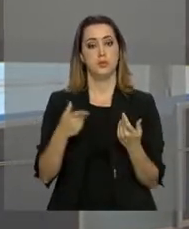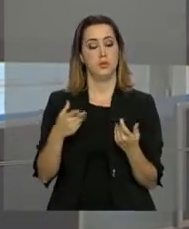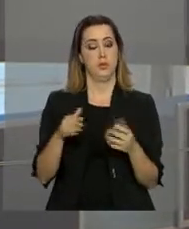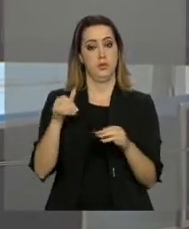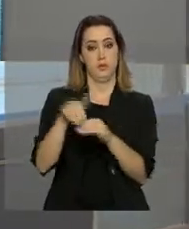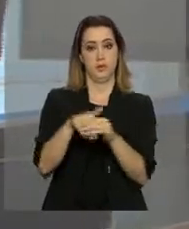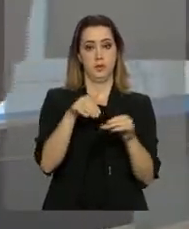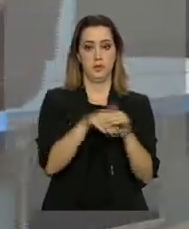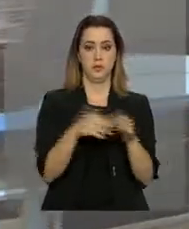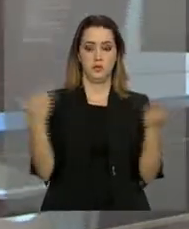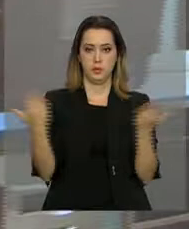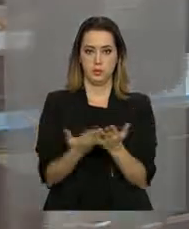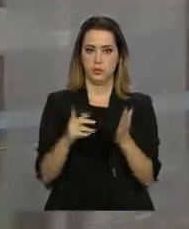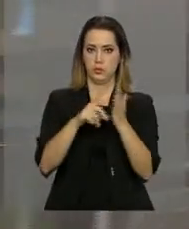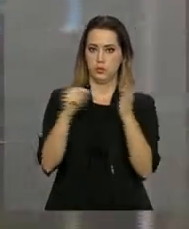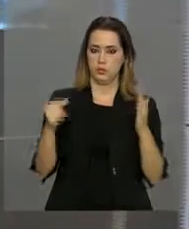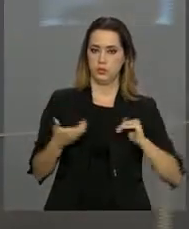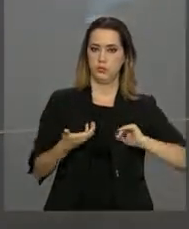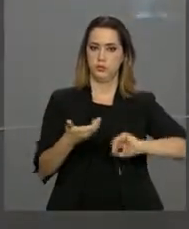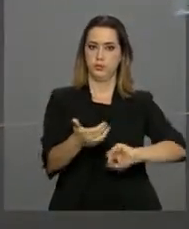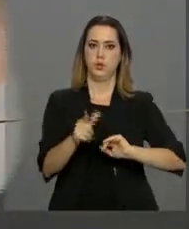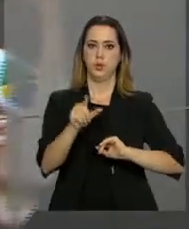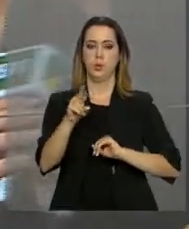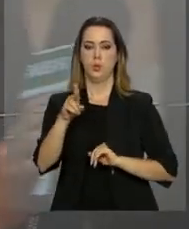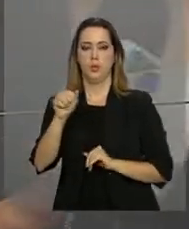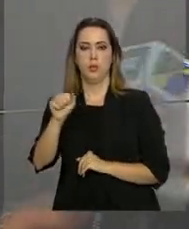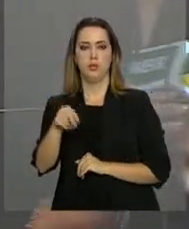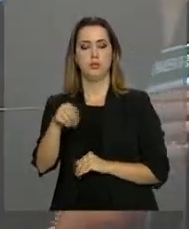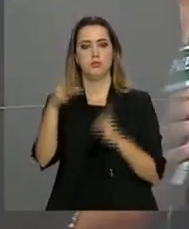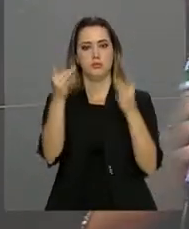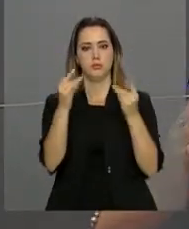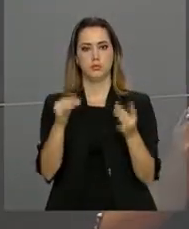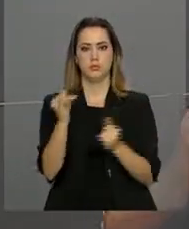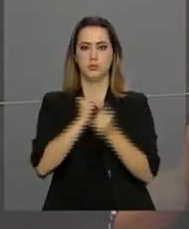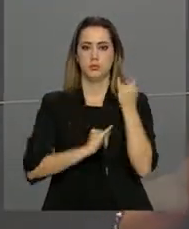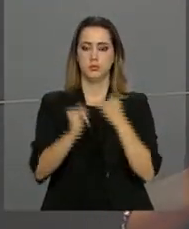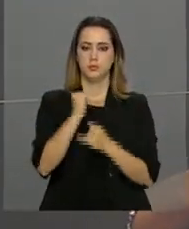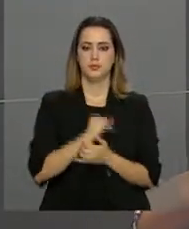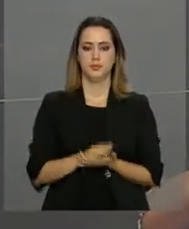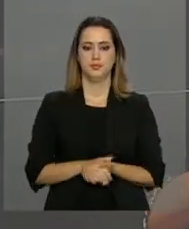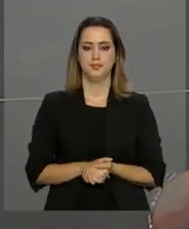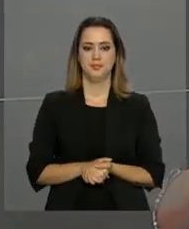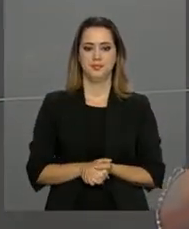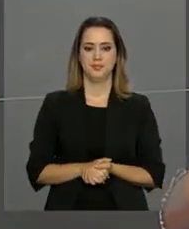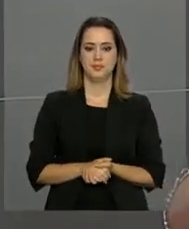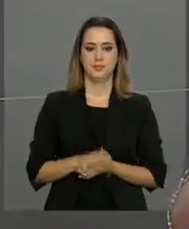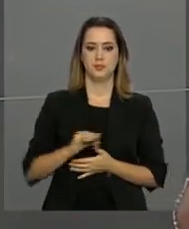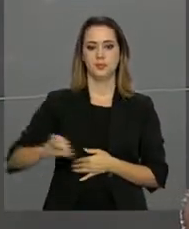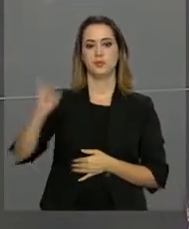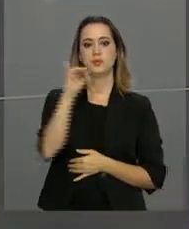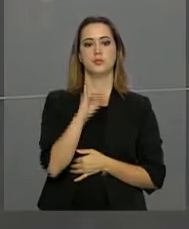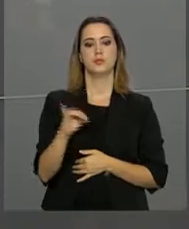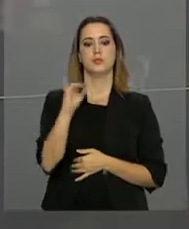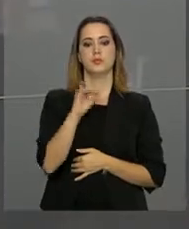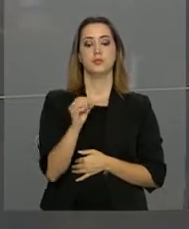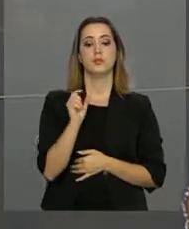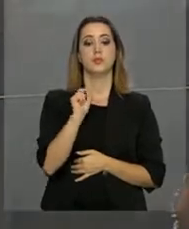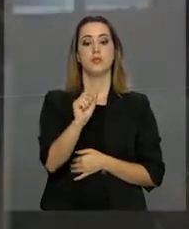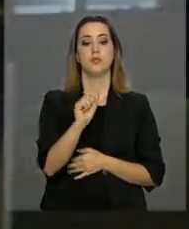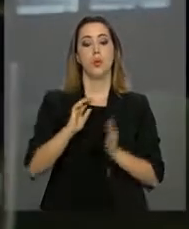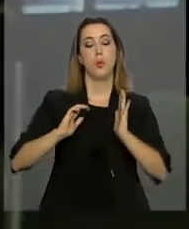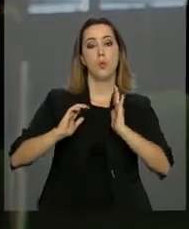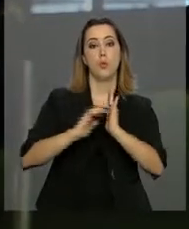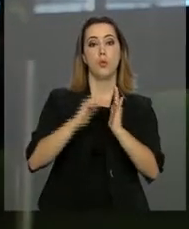ao vivo do congresso nacional repórter luana cara e traz as informações pra gente o la luna olá josé luiz os